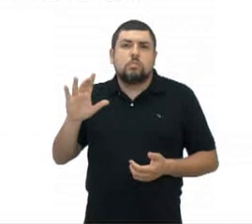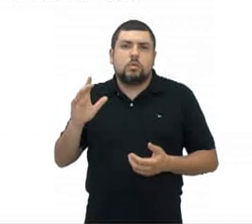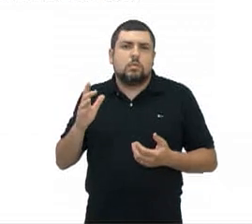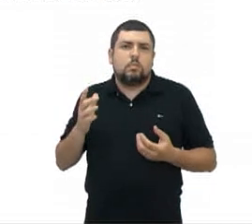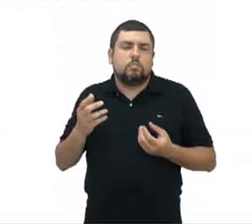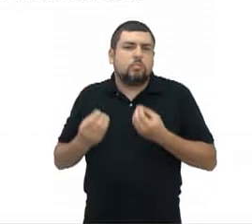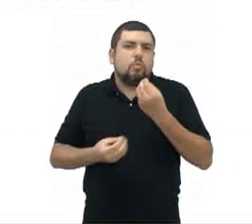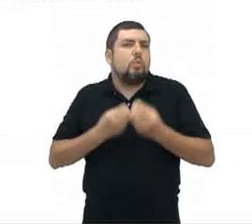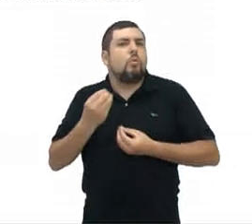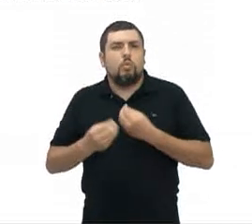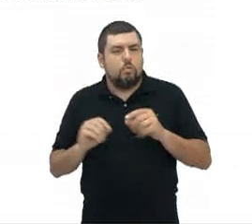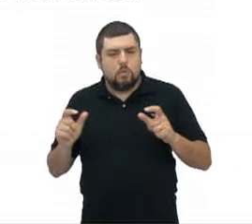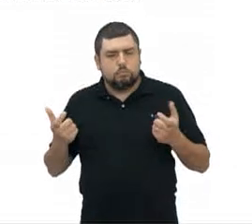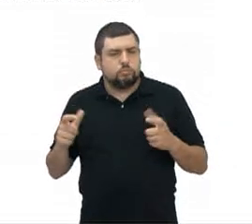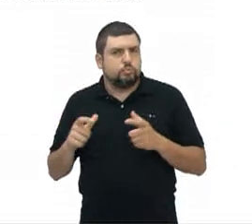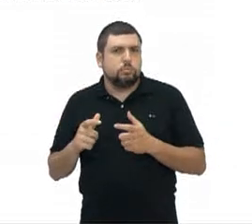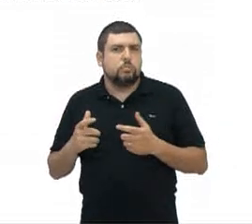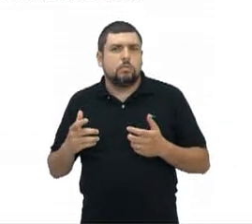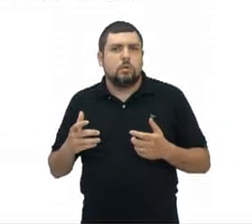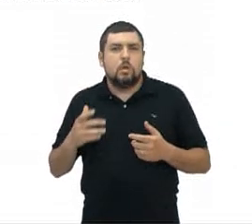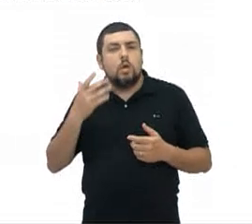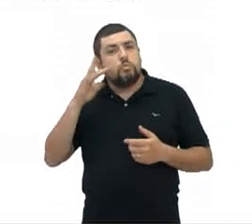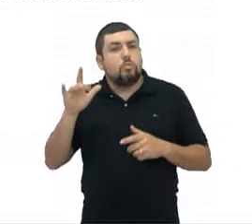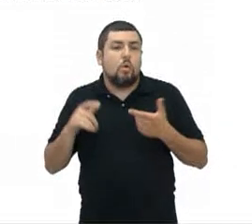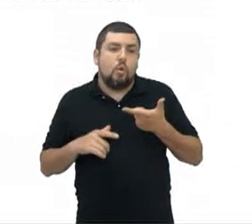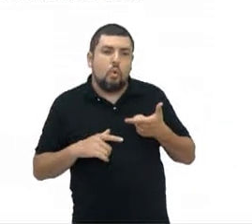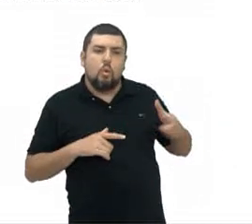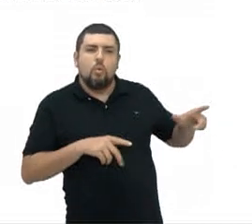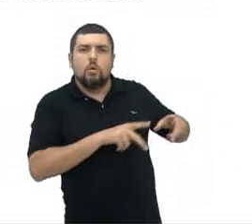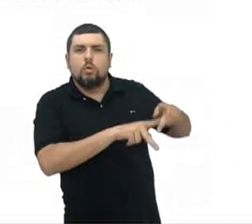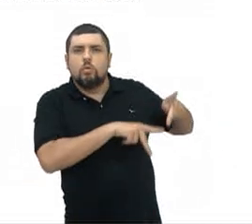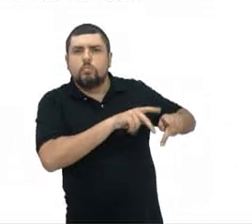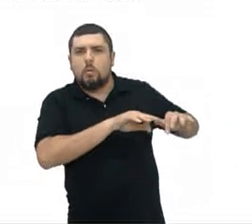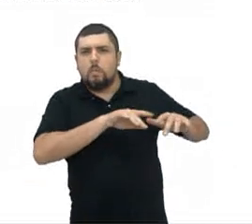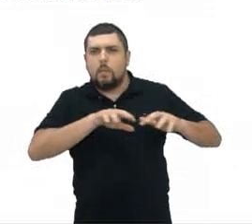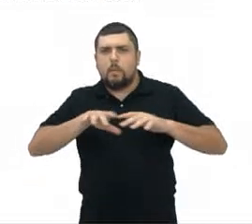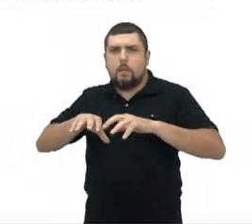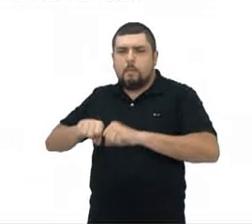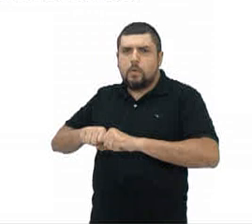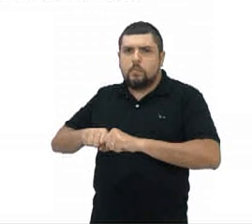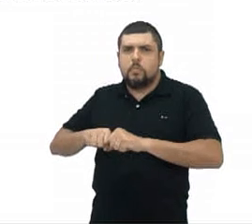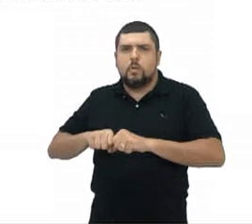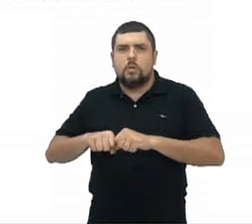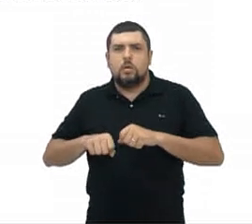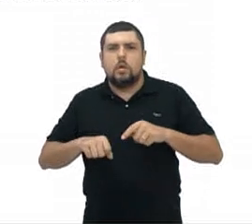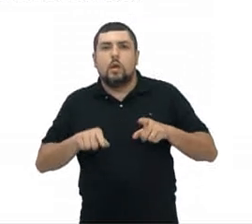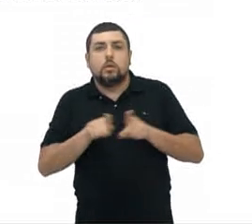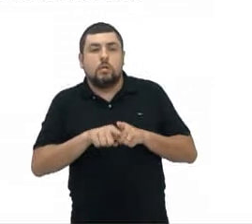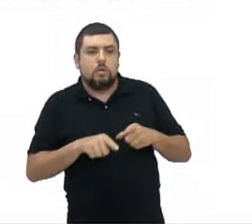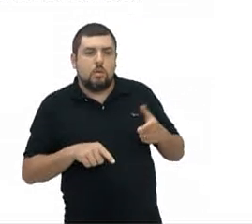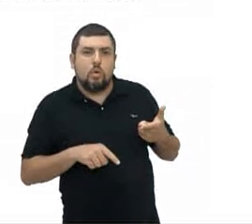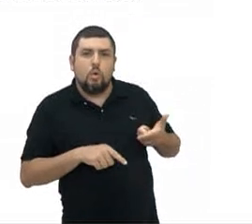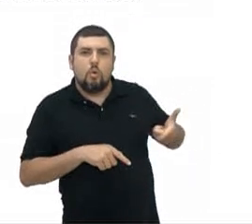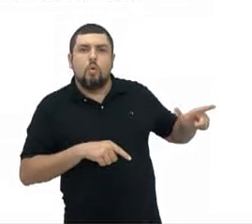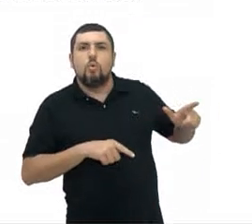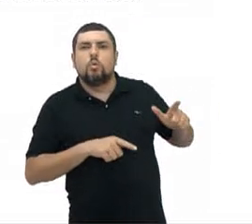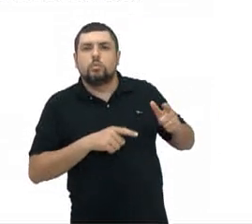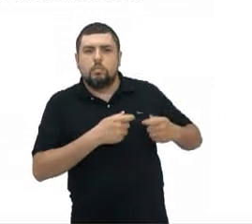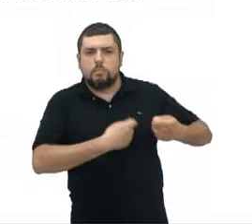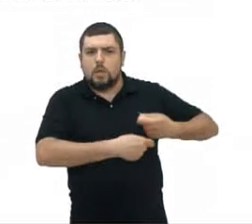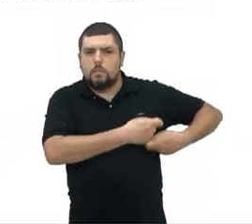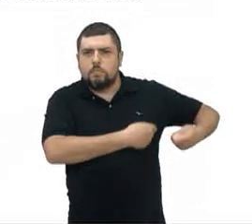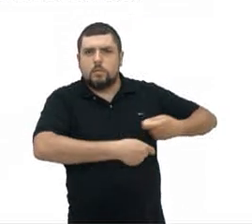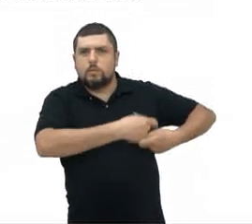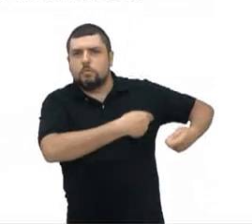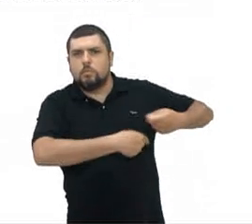Cush. Provavelmente, os cushitas perderam para outro povo o controle das rotas comerciais, né? São teorias, foi o professor Boulos que trouxe